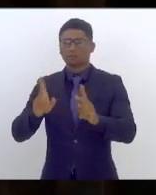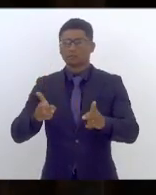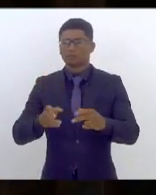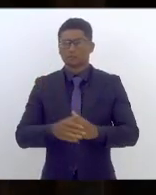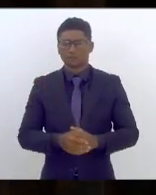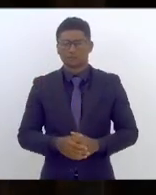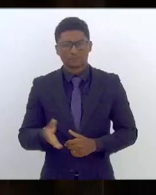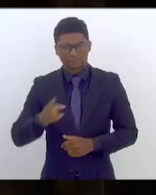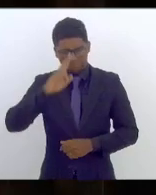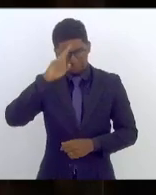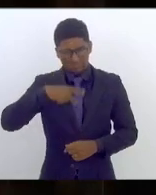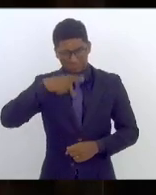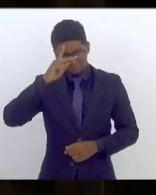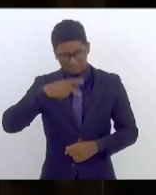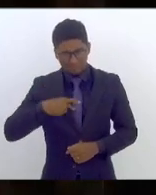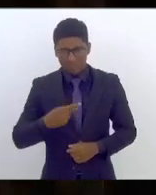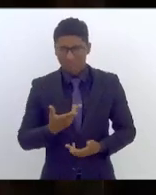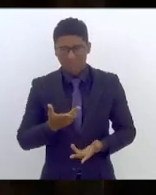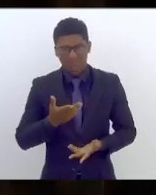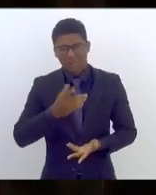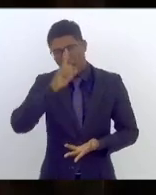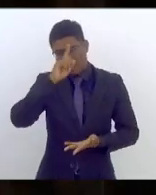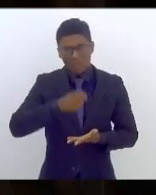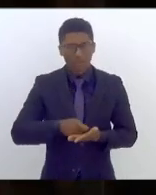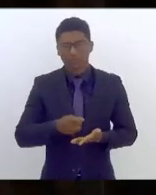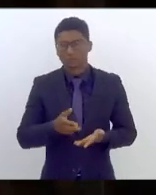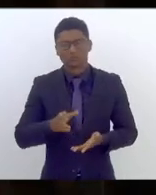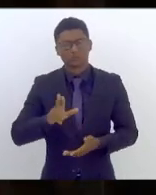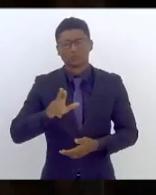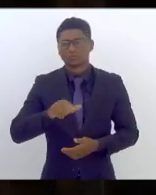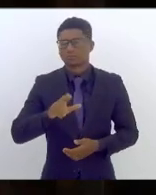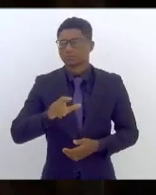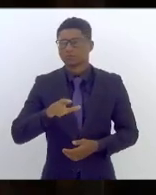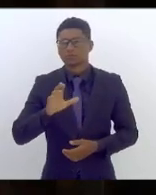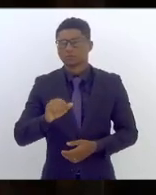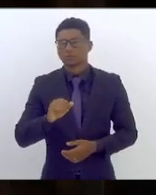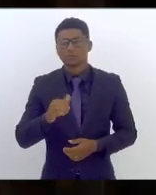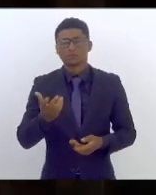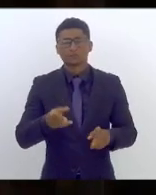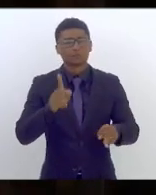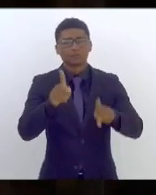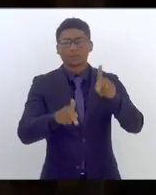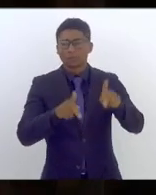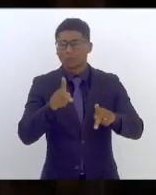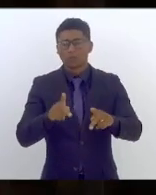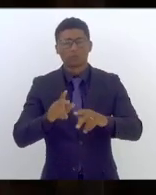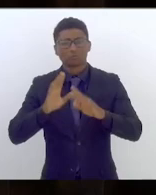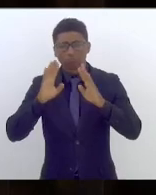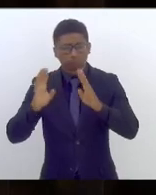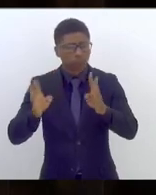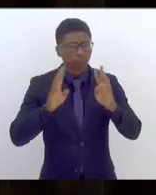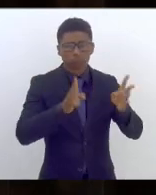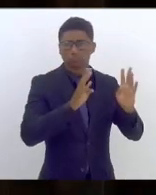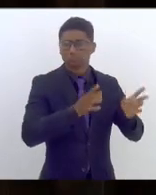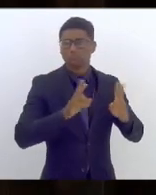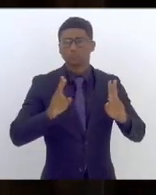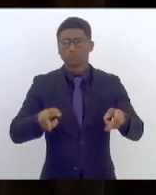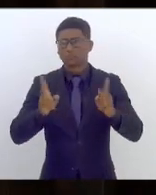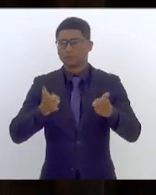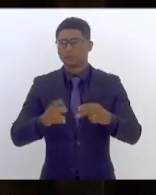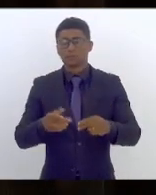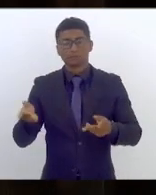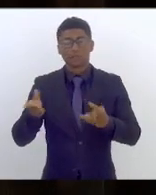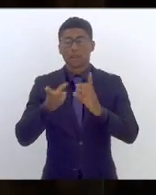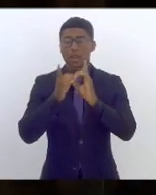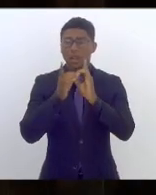do interesse pessoal individual dele próprio sempre em favor do interesse público e ao mesmo tempo que ele é um